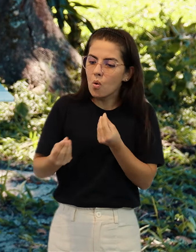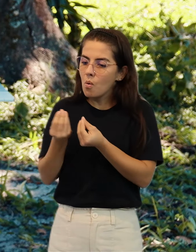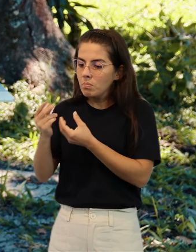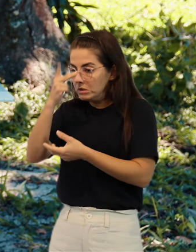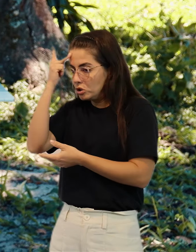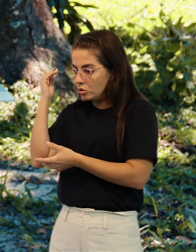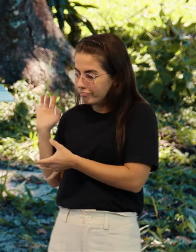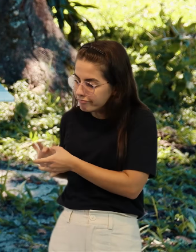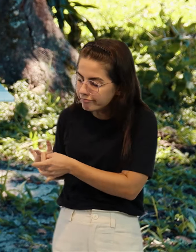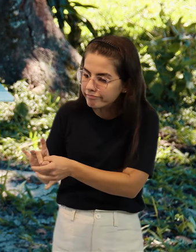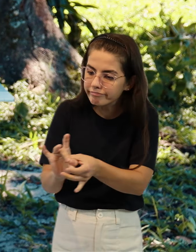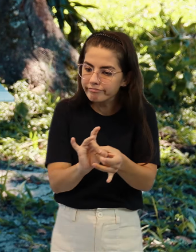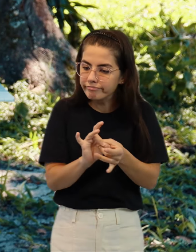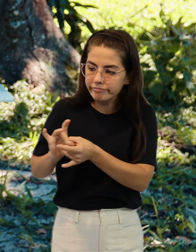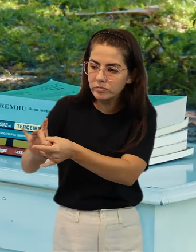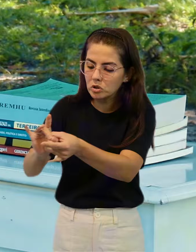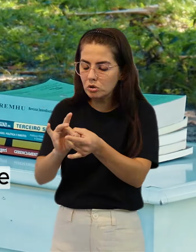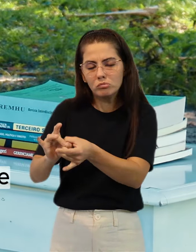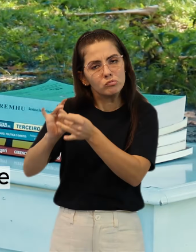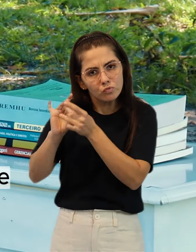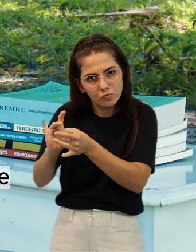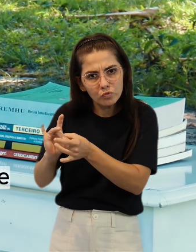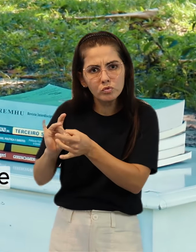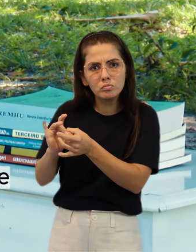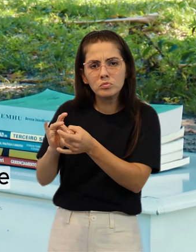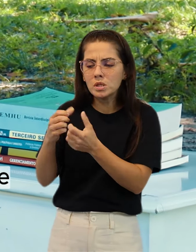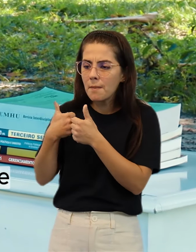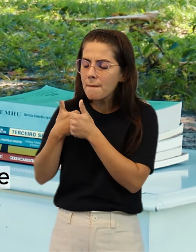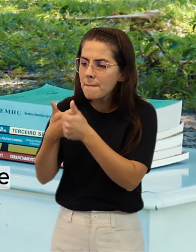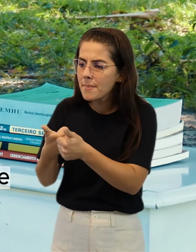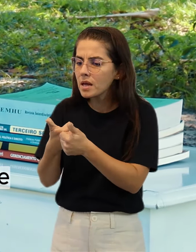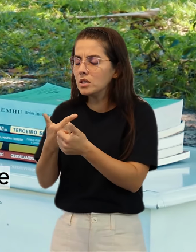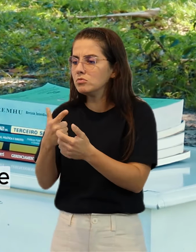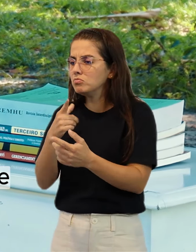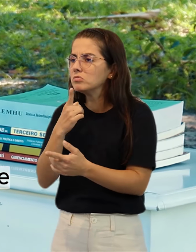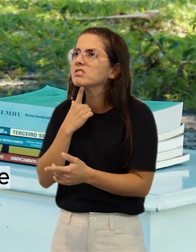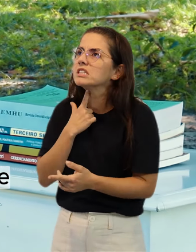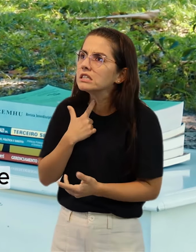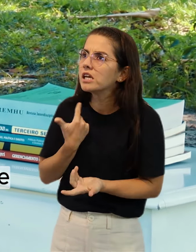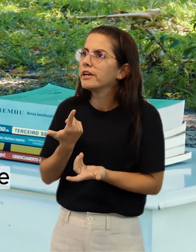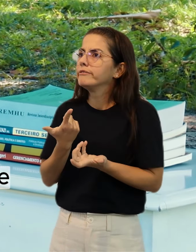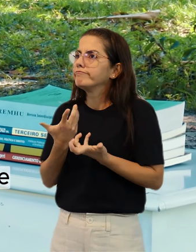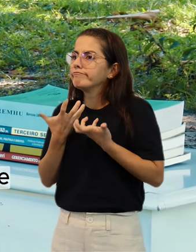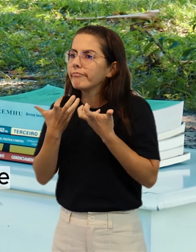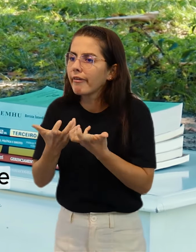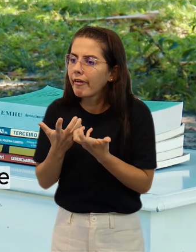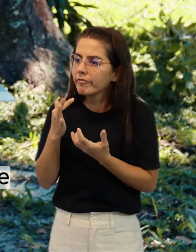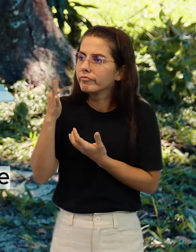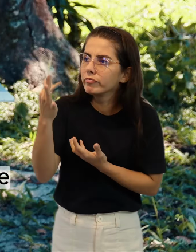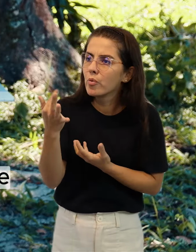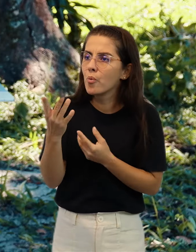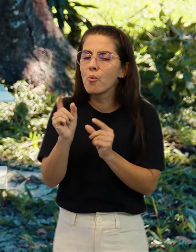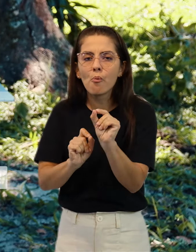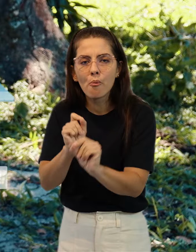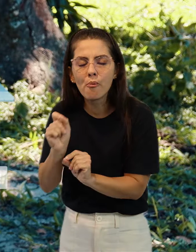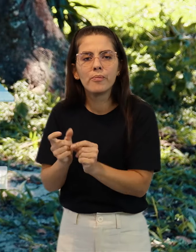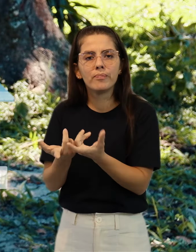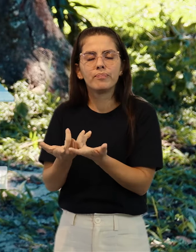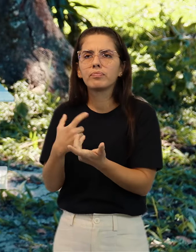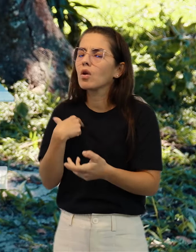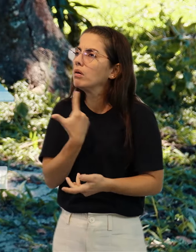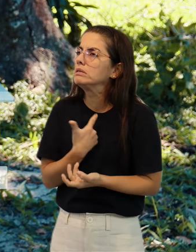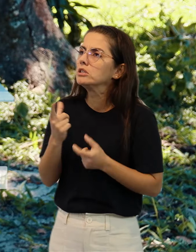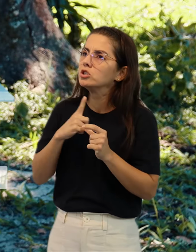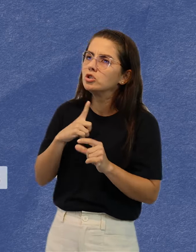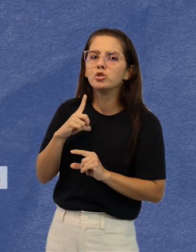essas pessoas estejam todas elas unidas e próximas, né, do mesmo desejo, da mesma vontade de realizar. E naquele